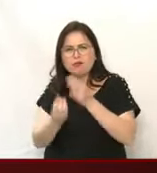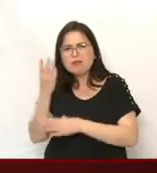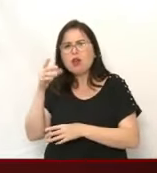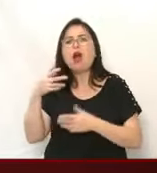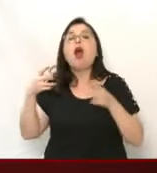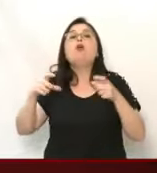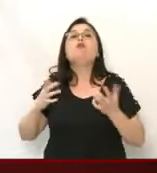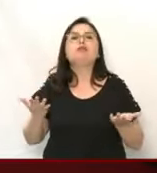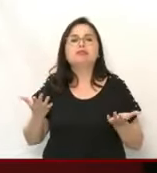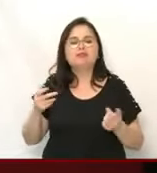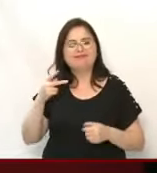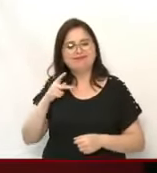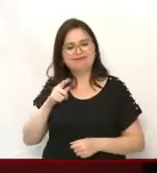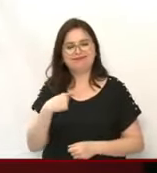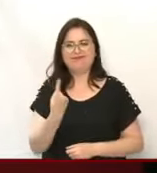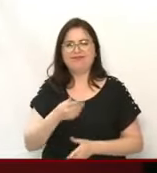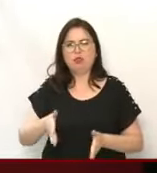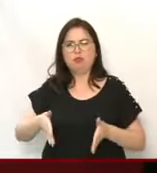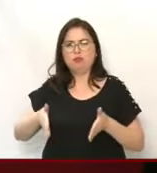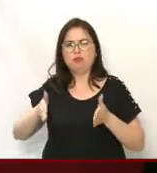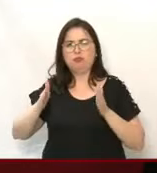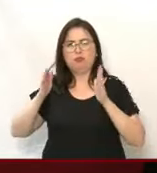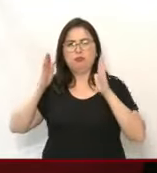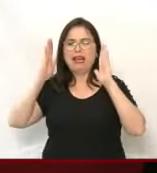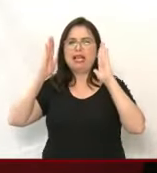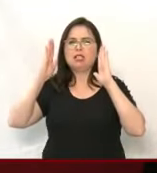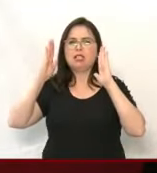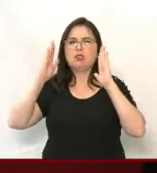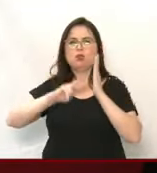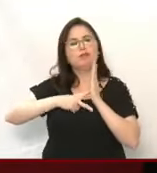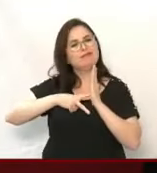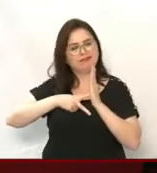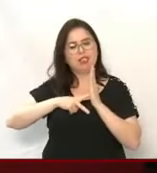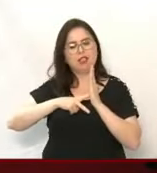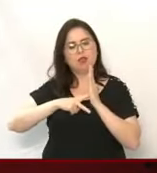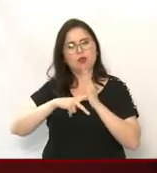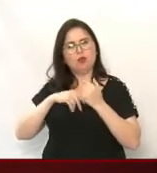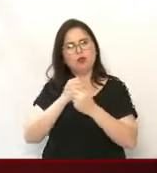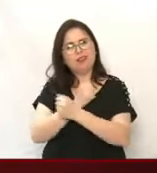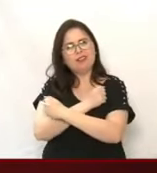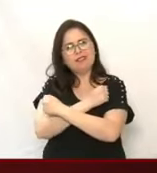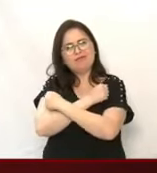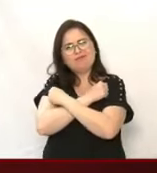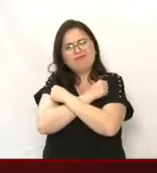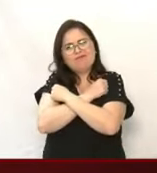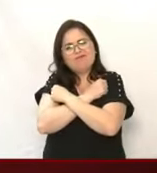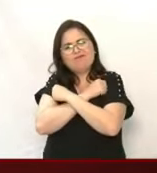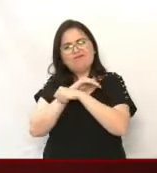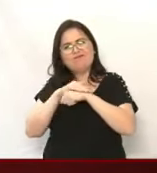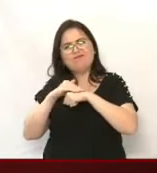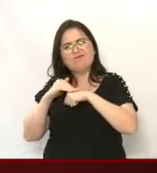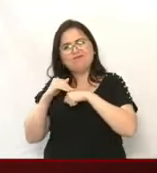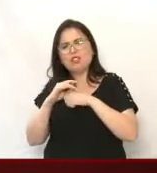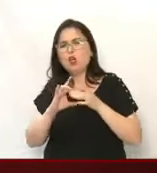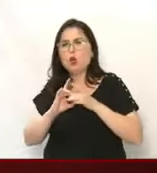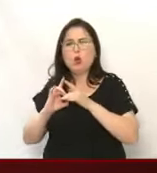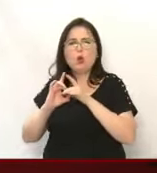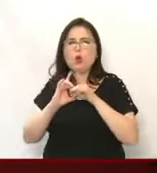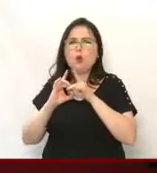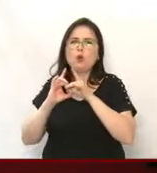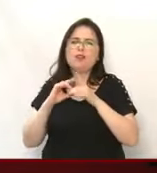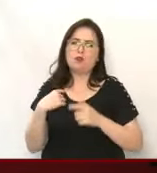nesses mesmos braços ser recebido calorosamente novamente. Denunciamos também, ao longo do nosso mandato, a